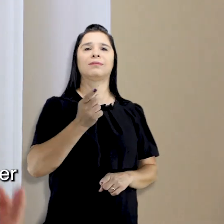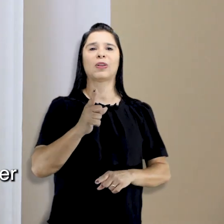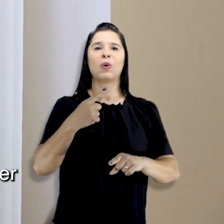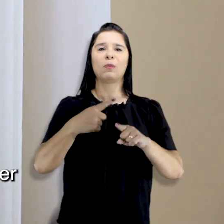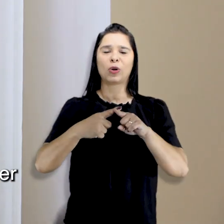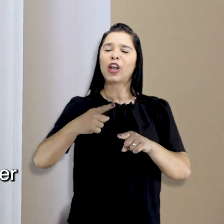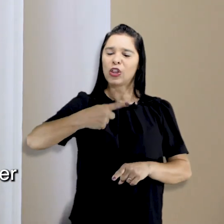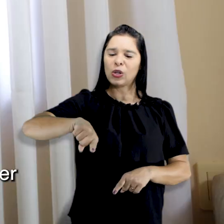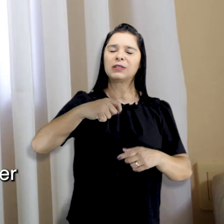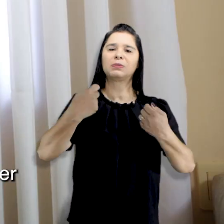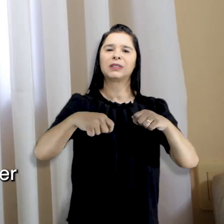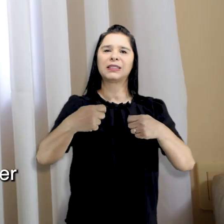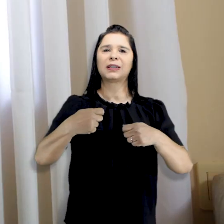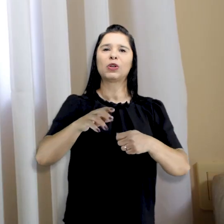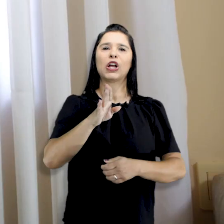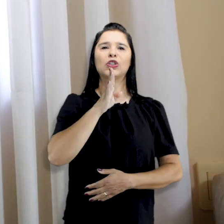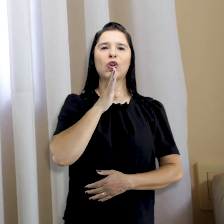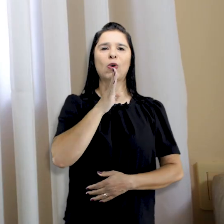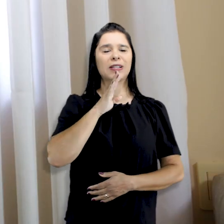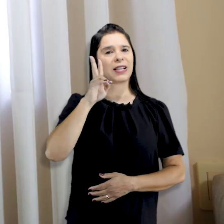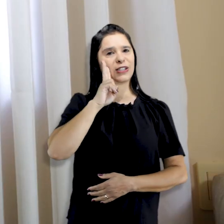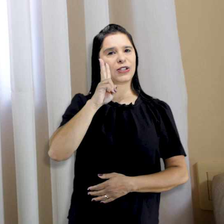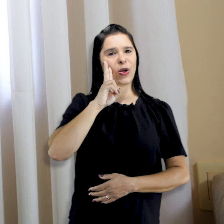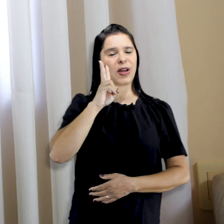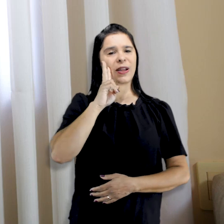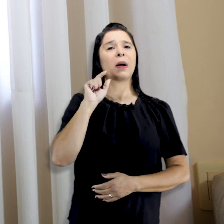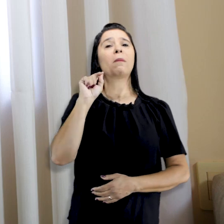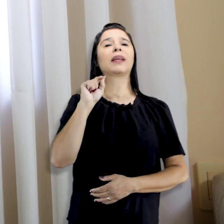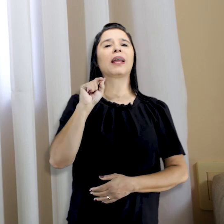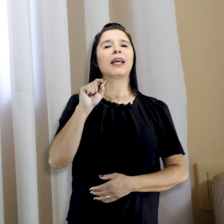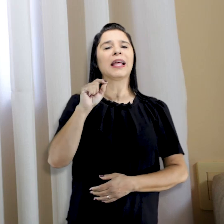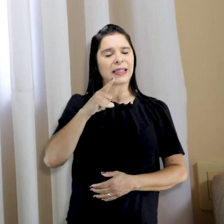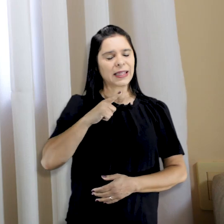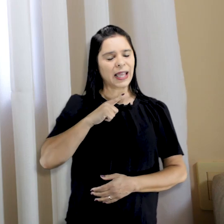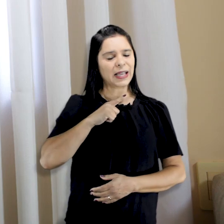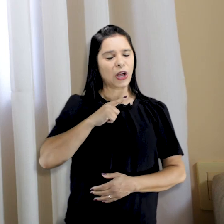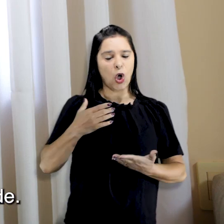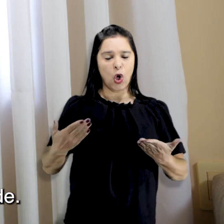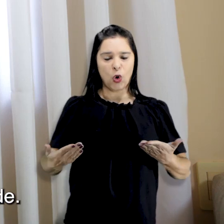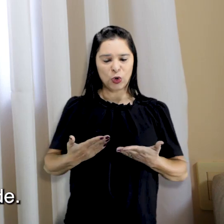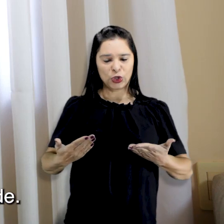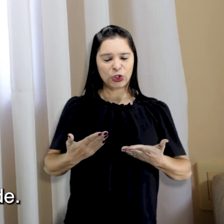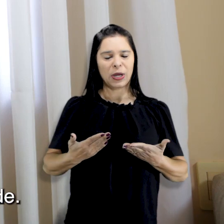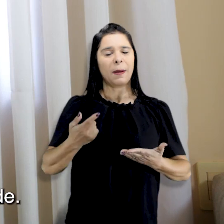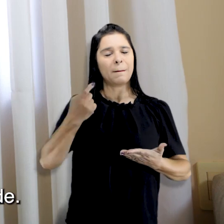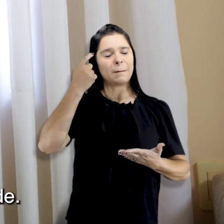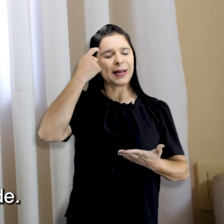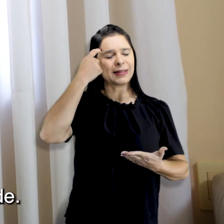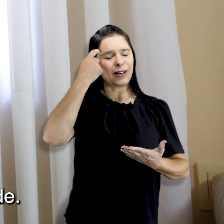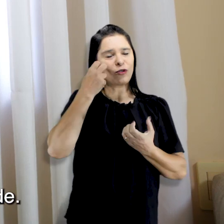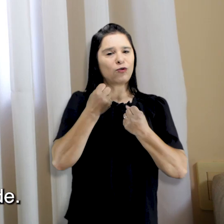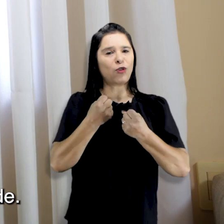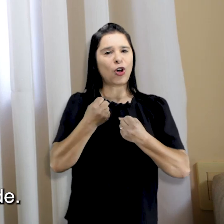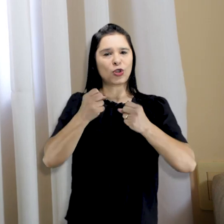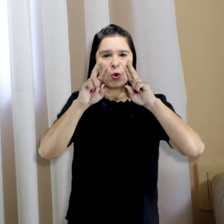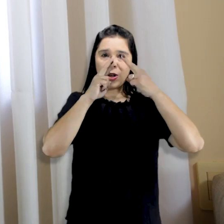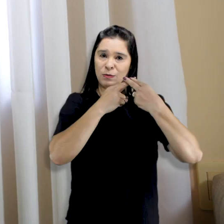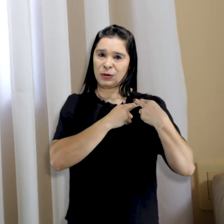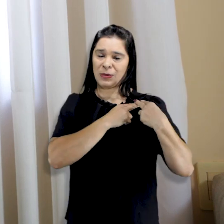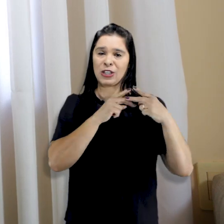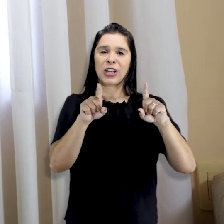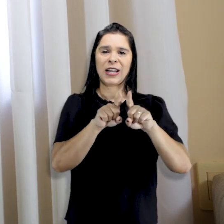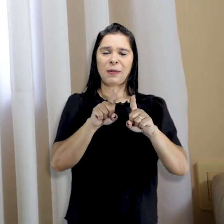de conhecer a história para que a gente transite no presente com solidez, né, com responsabilidade e com facilidade,